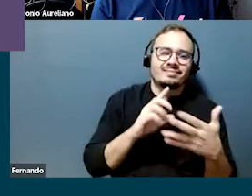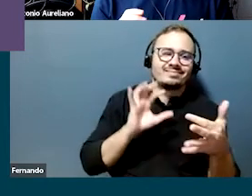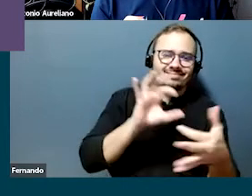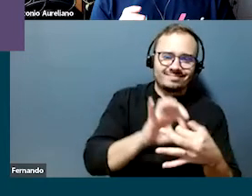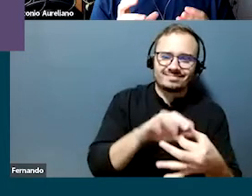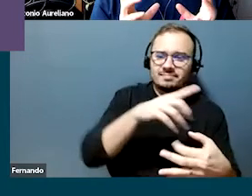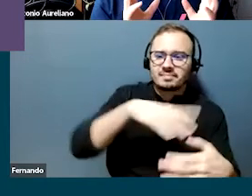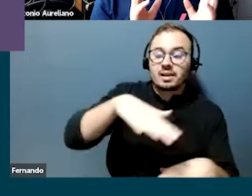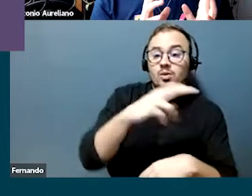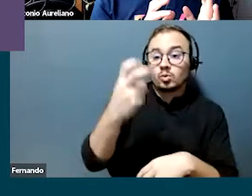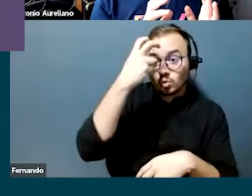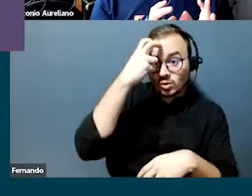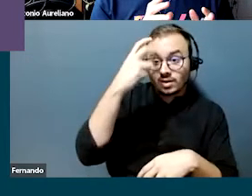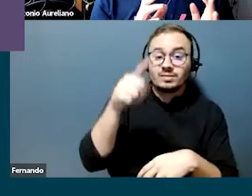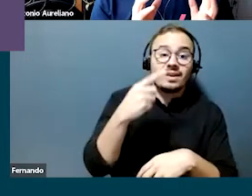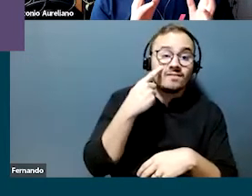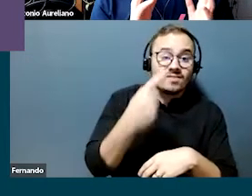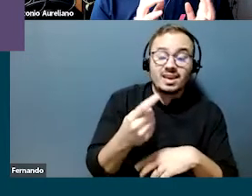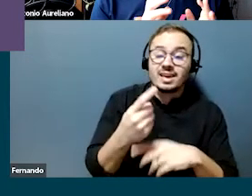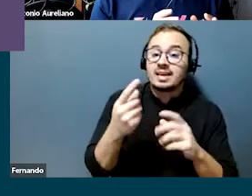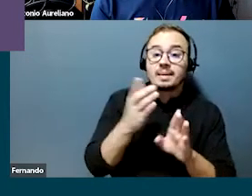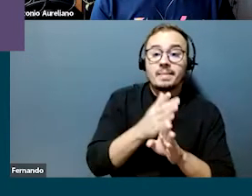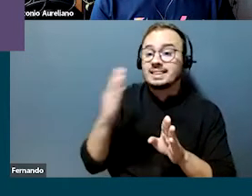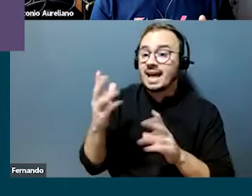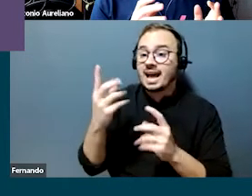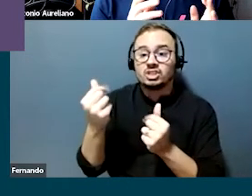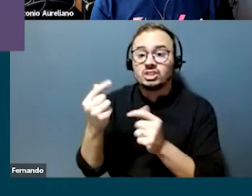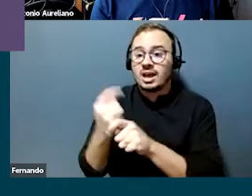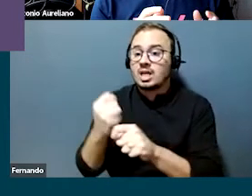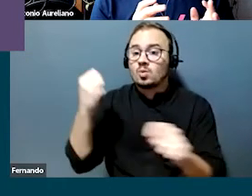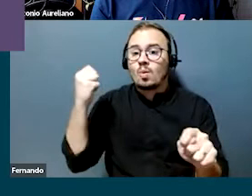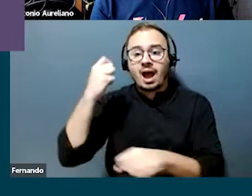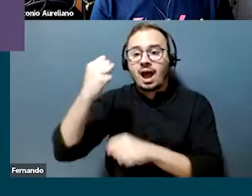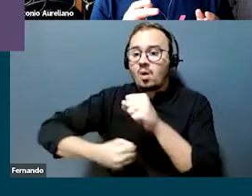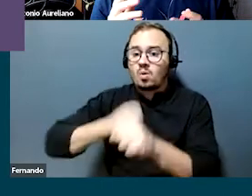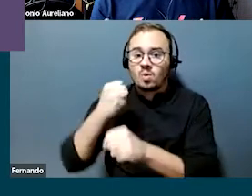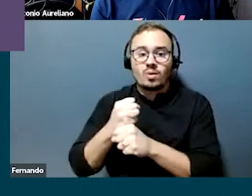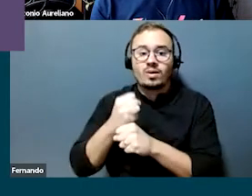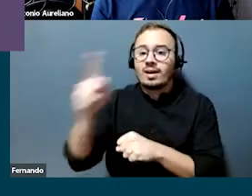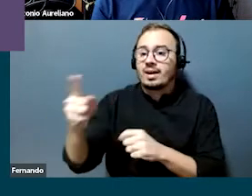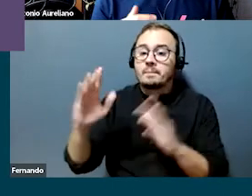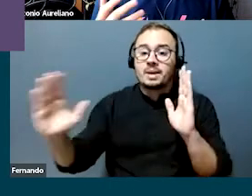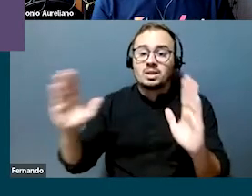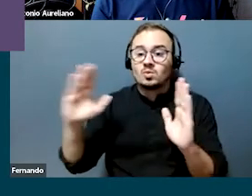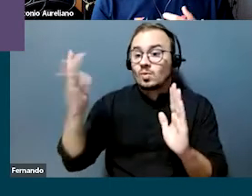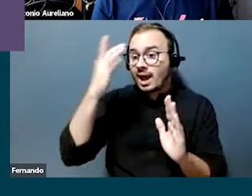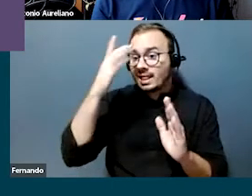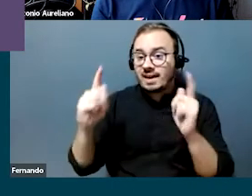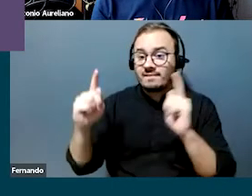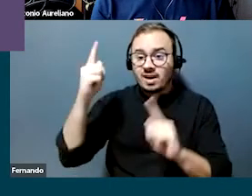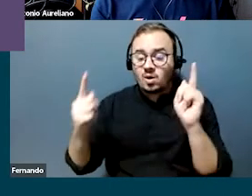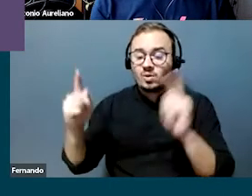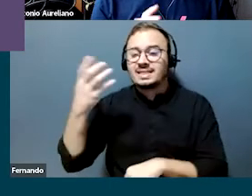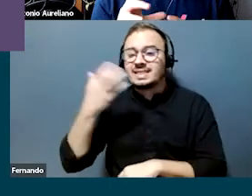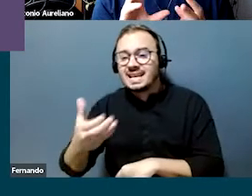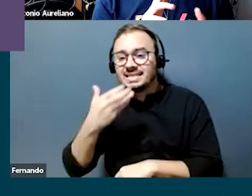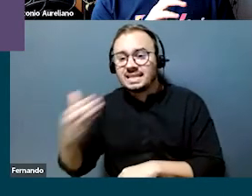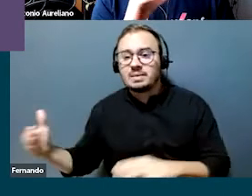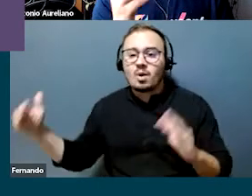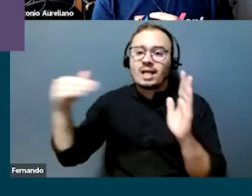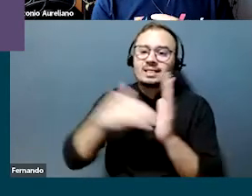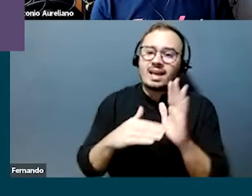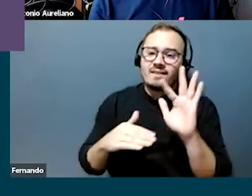Recife, você vê que metade da renda anual eles ganham no período do carnaval, que é entre dezembro e fevereiro. Só que quando